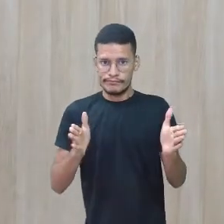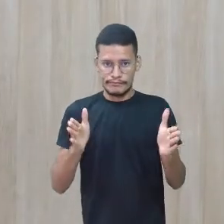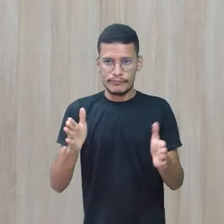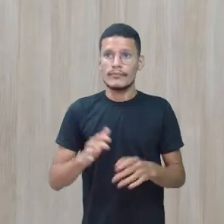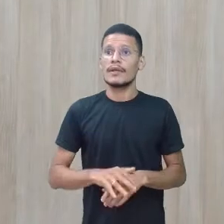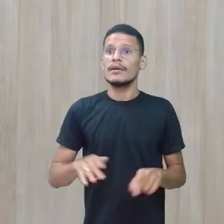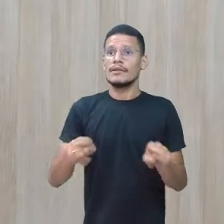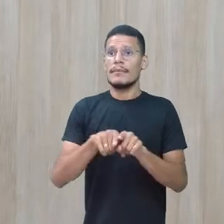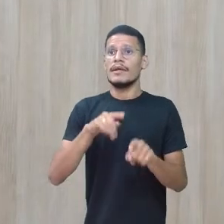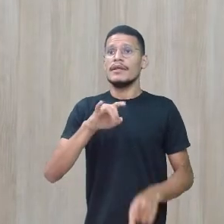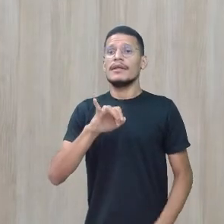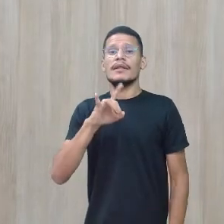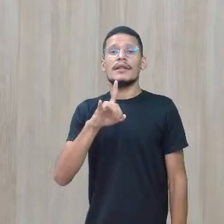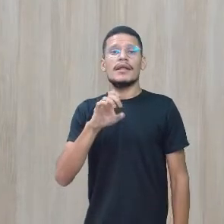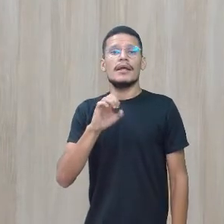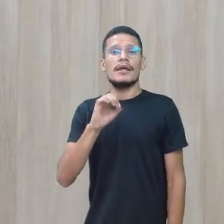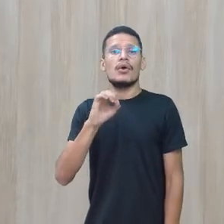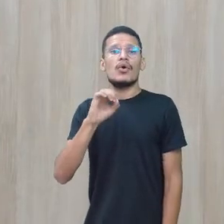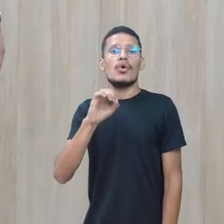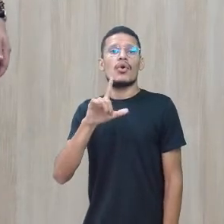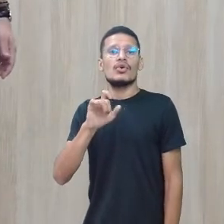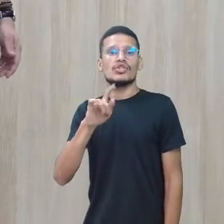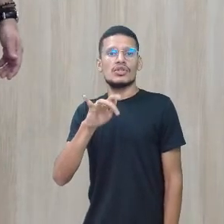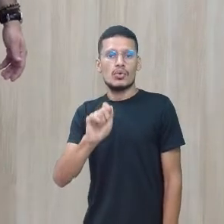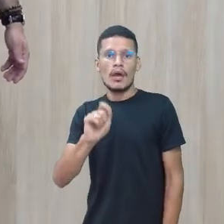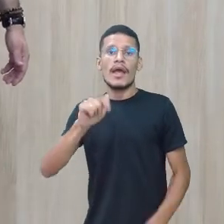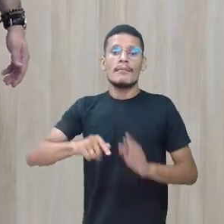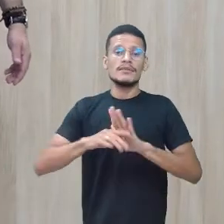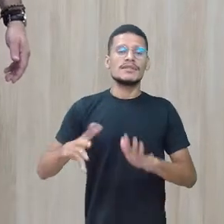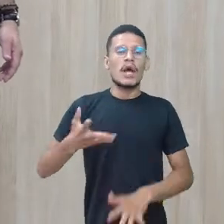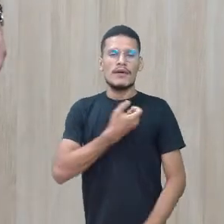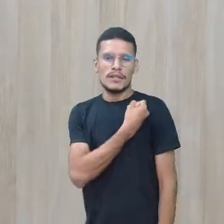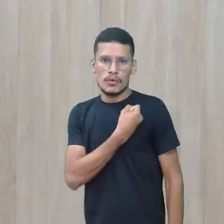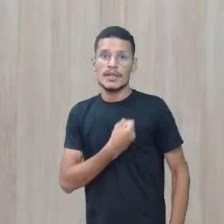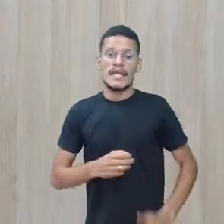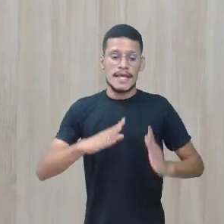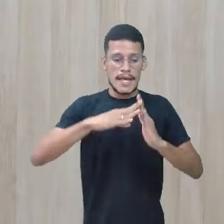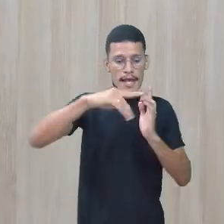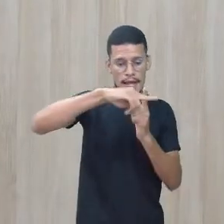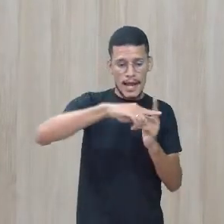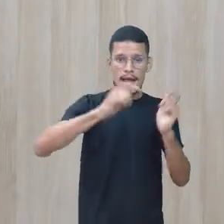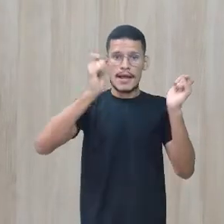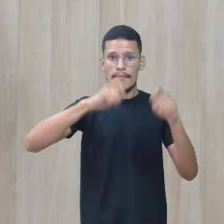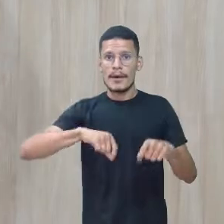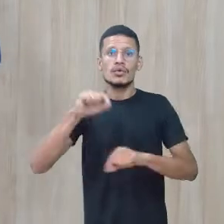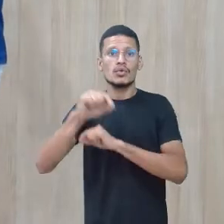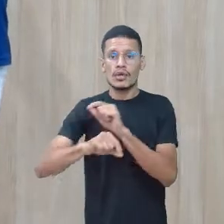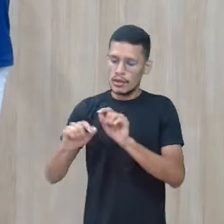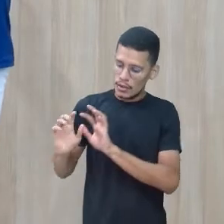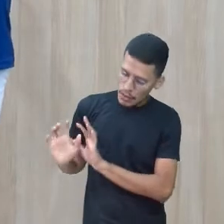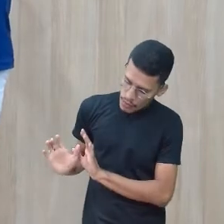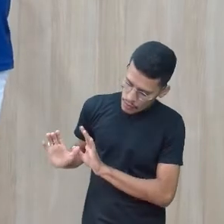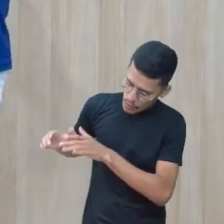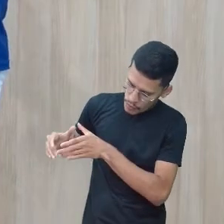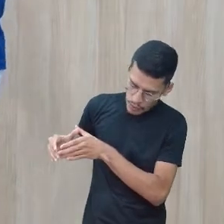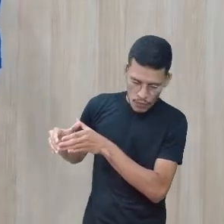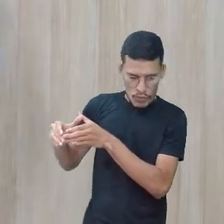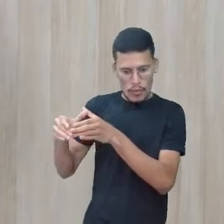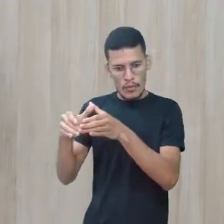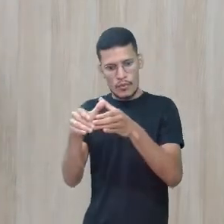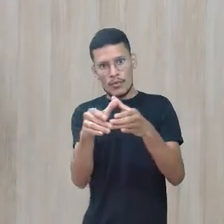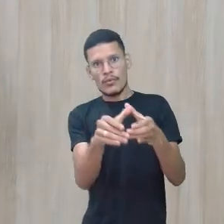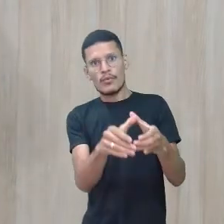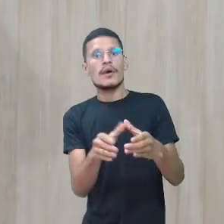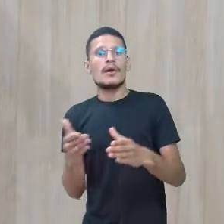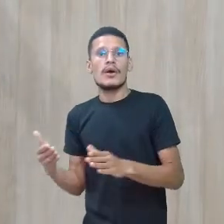poder ideológico, né, que era a questão da salvação. Era a igreja que era responsável por conduzir o rebanho, ou